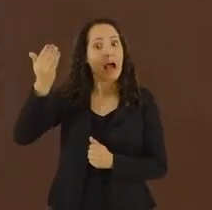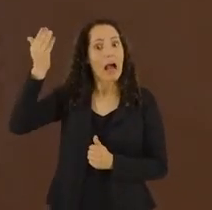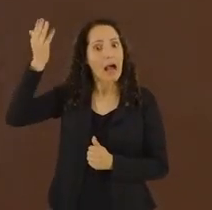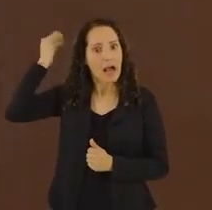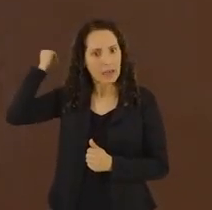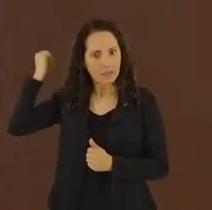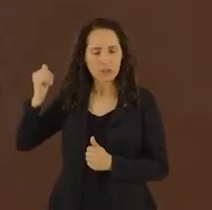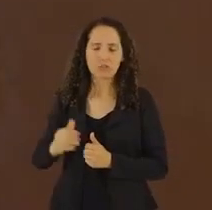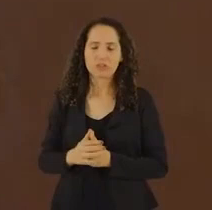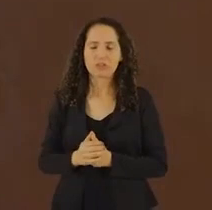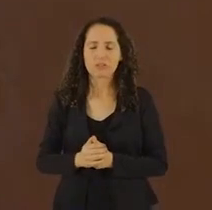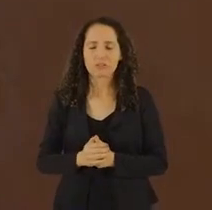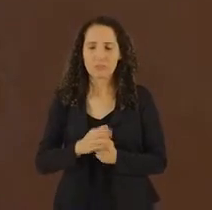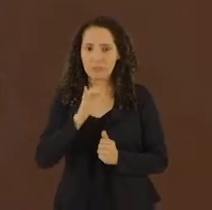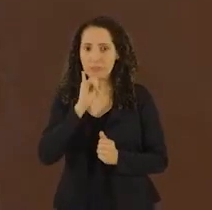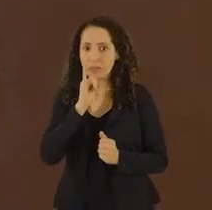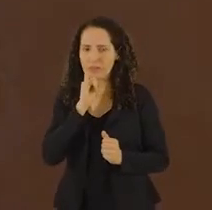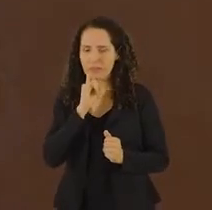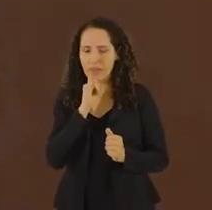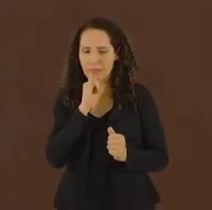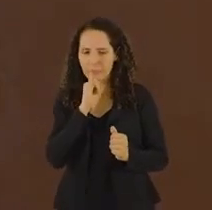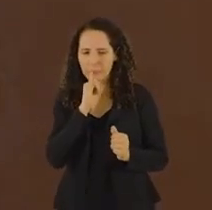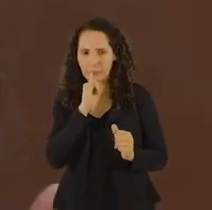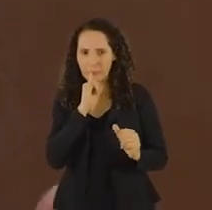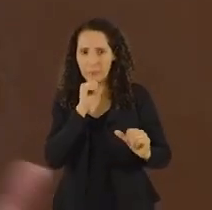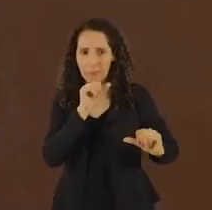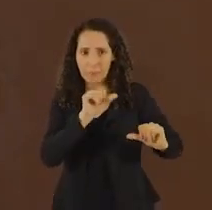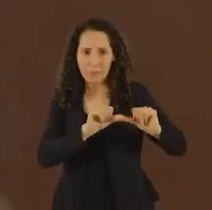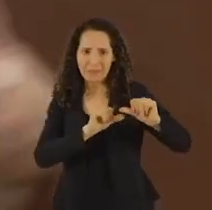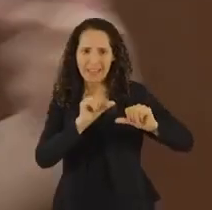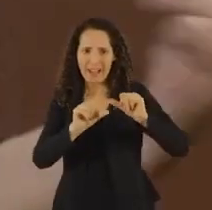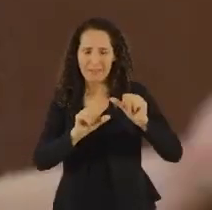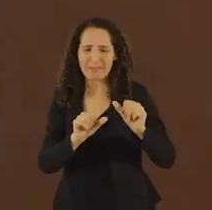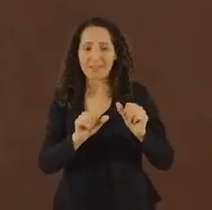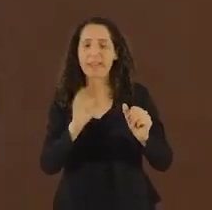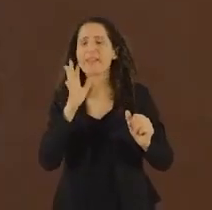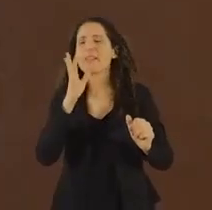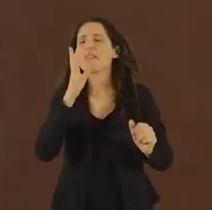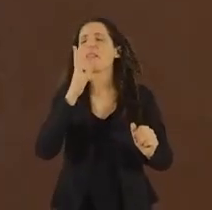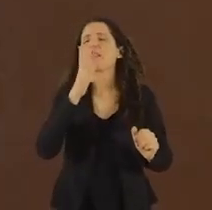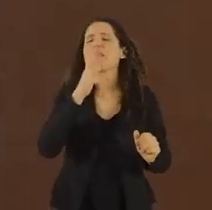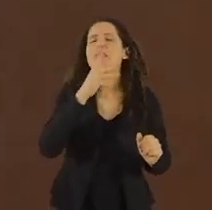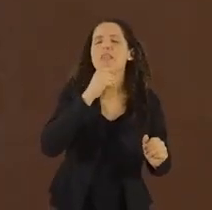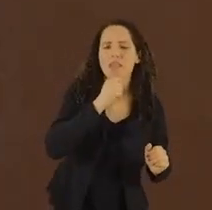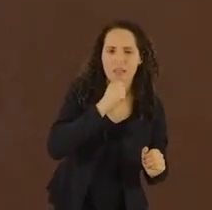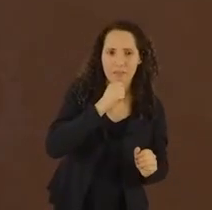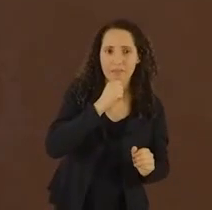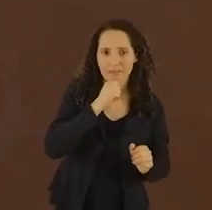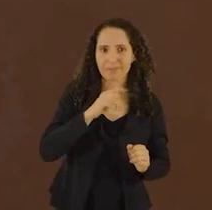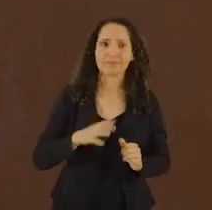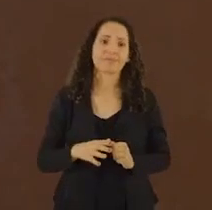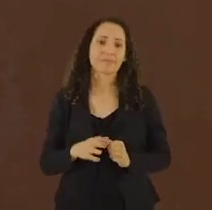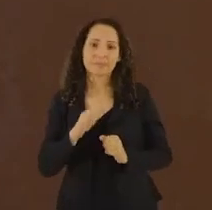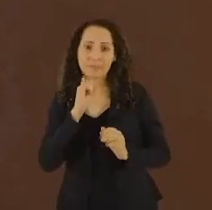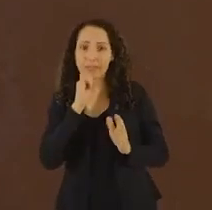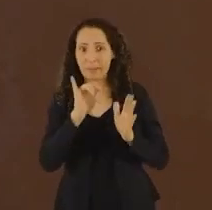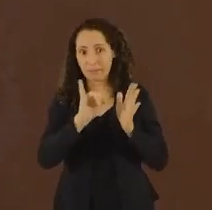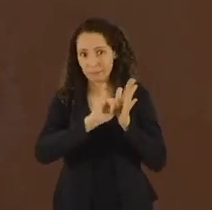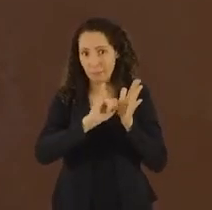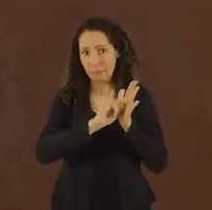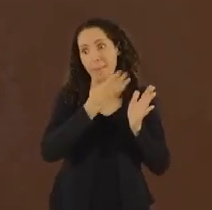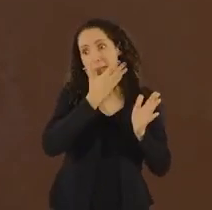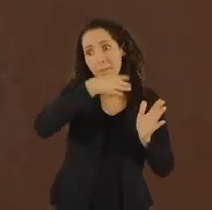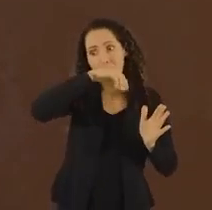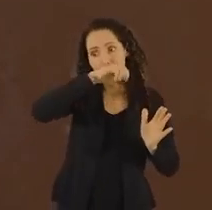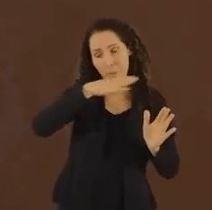re-significados e eram remodelados em períodos mais longos né então a identidade do meu